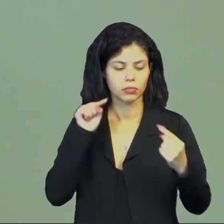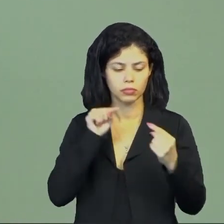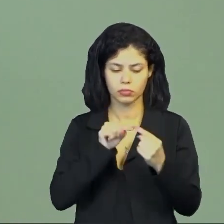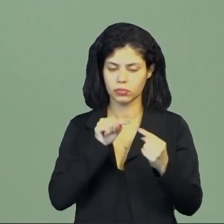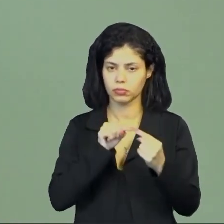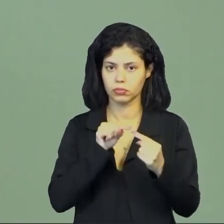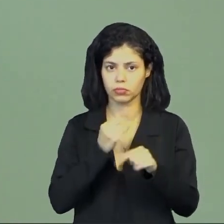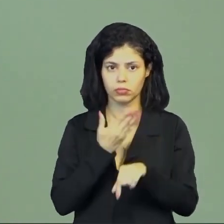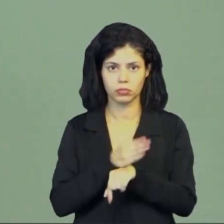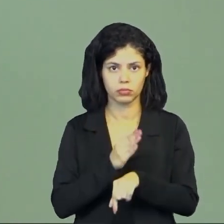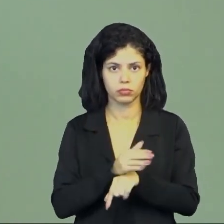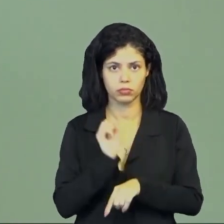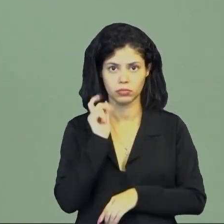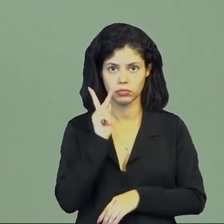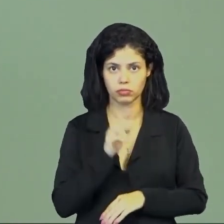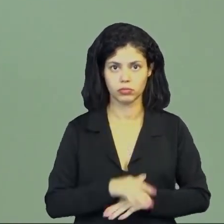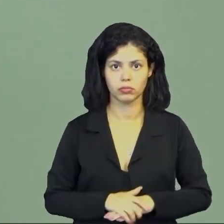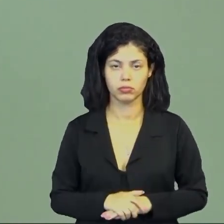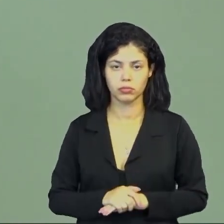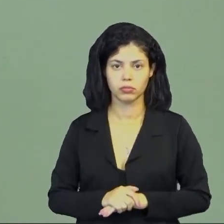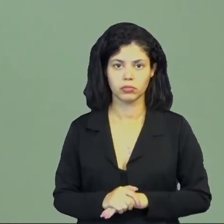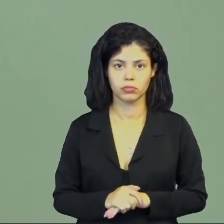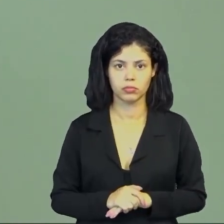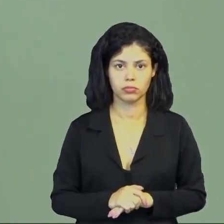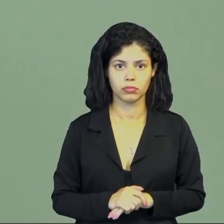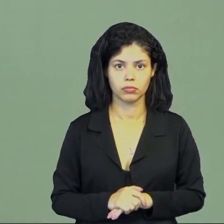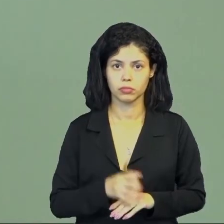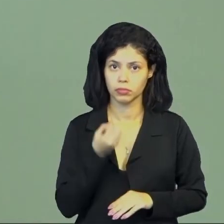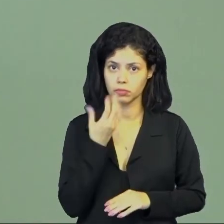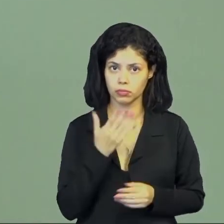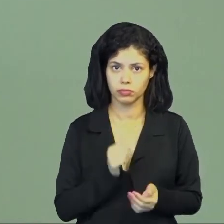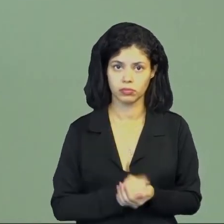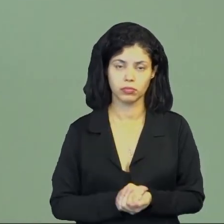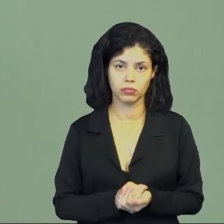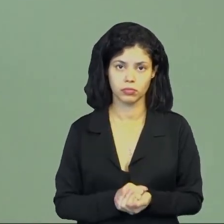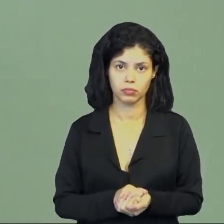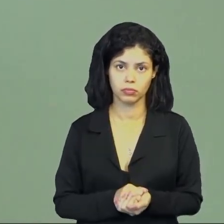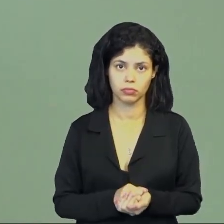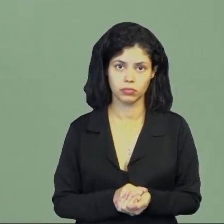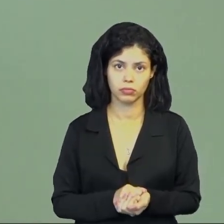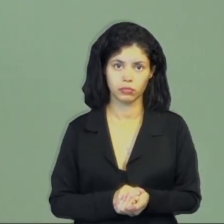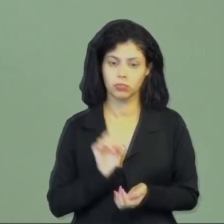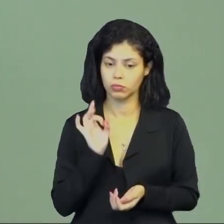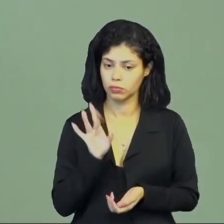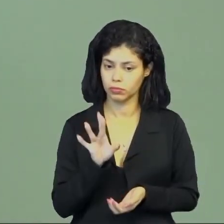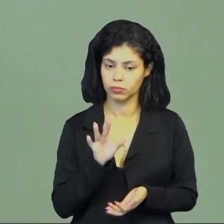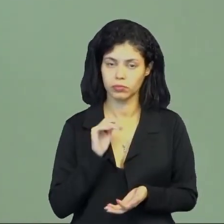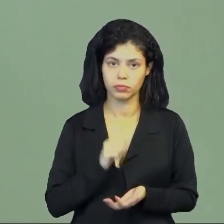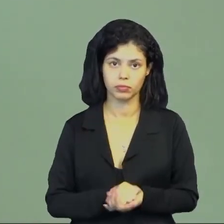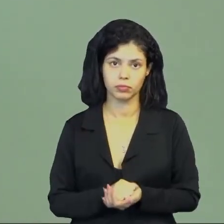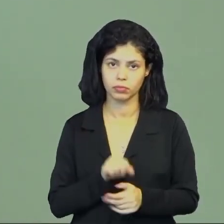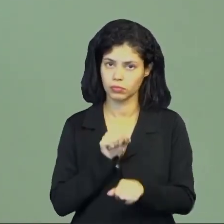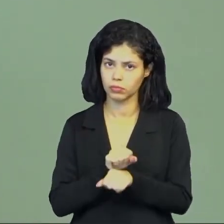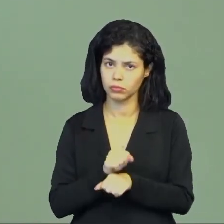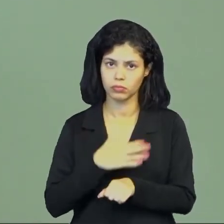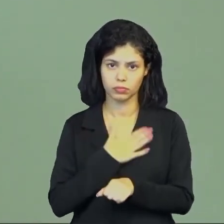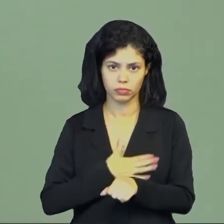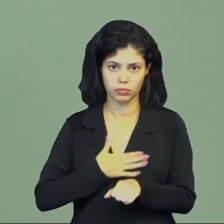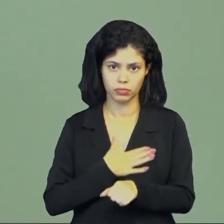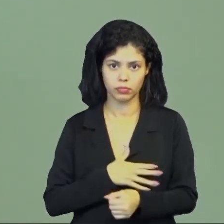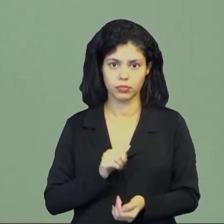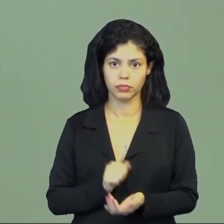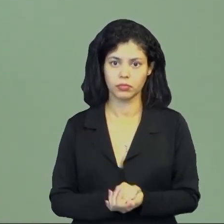essa prática. Ok? Bom, meninas e meninas, por hoje é só. Espero que tenham